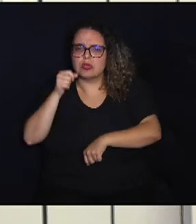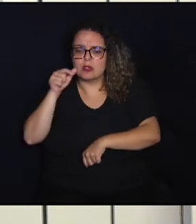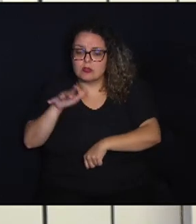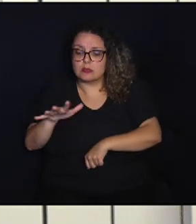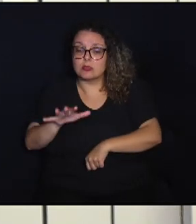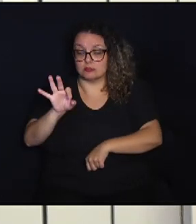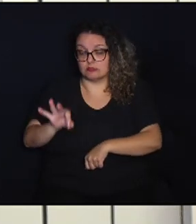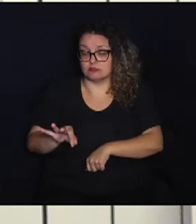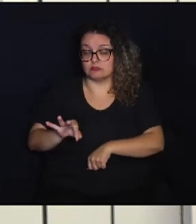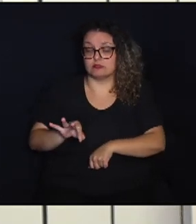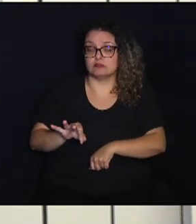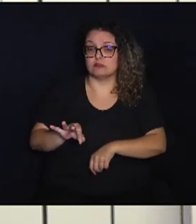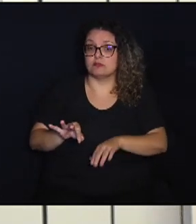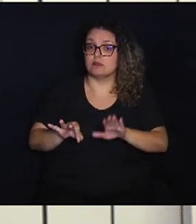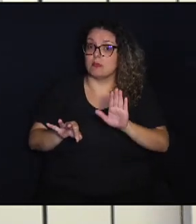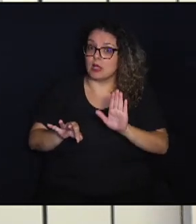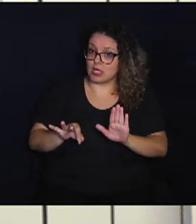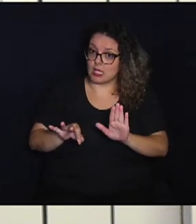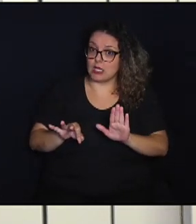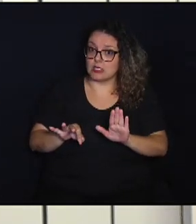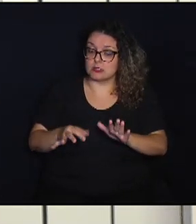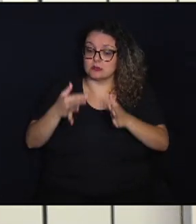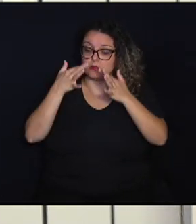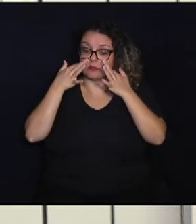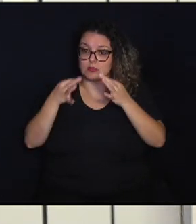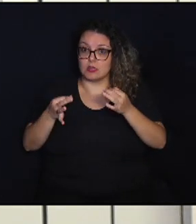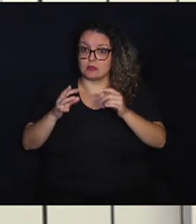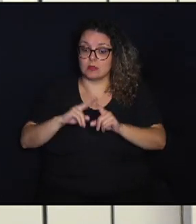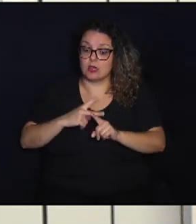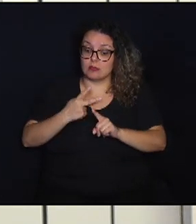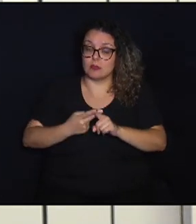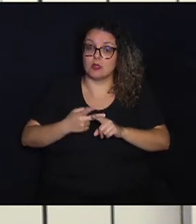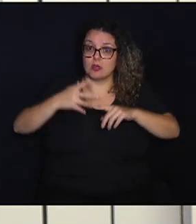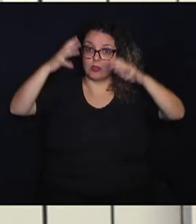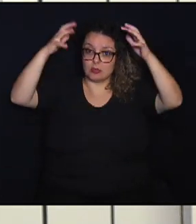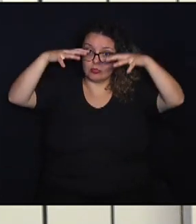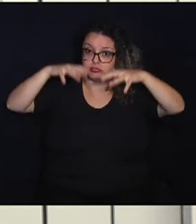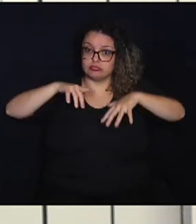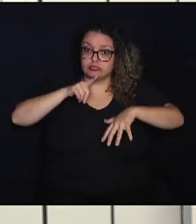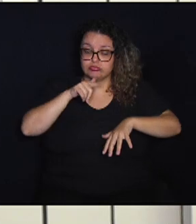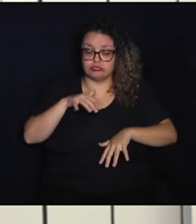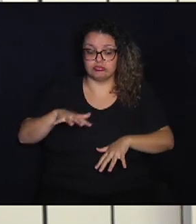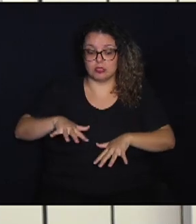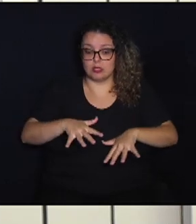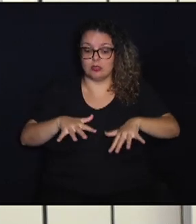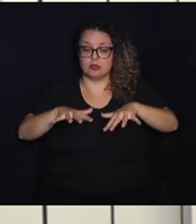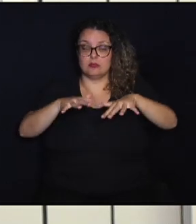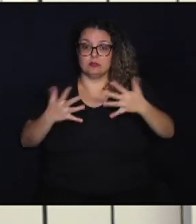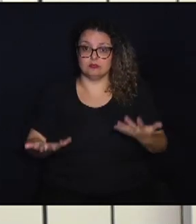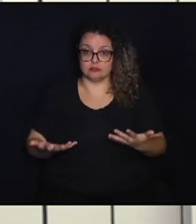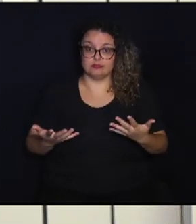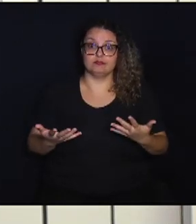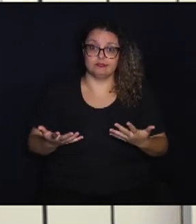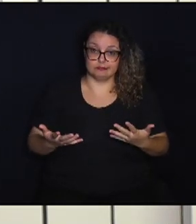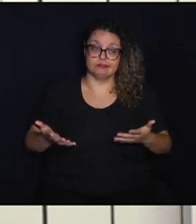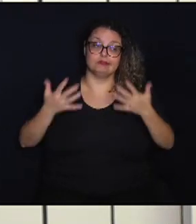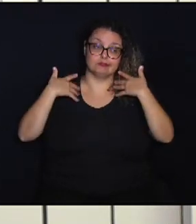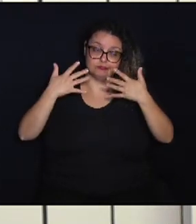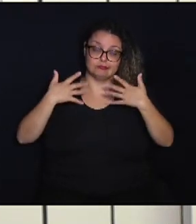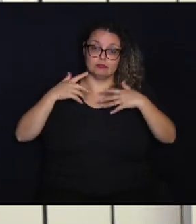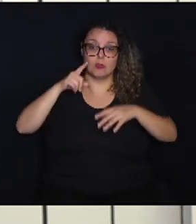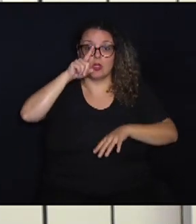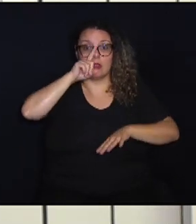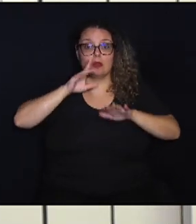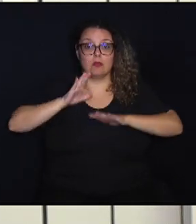correto. Porém, além da atenção redobrada com as fortes chuvas do verão e a possibilidade de alagamentos, cuidados com